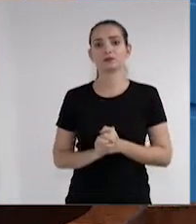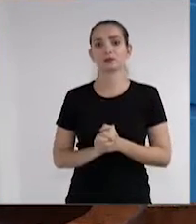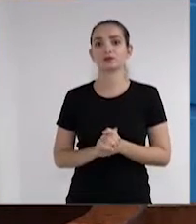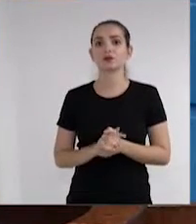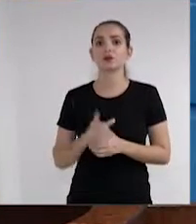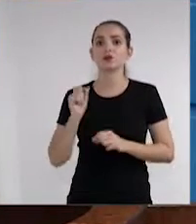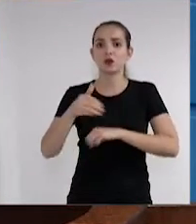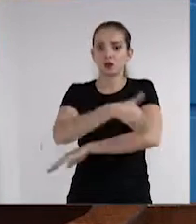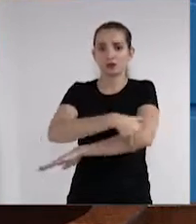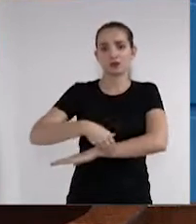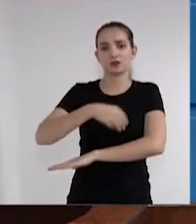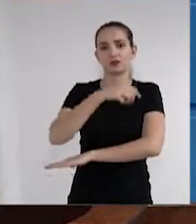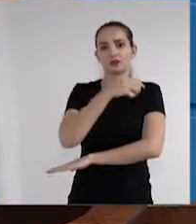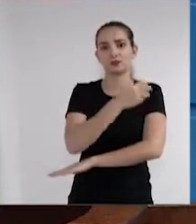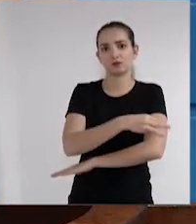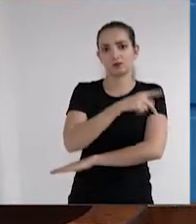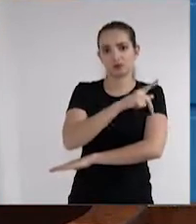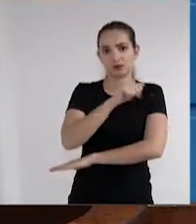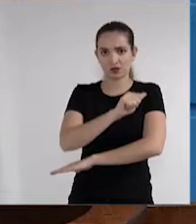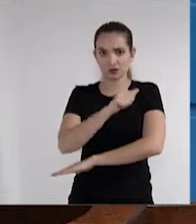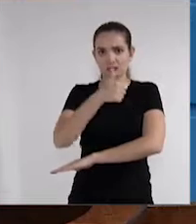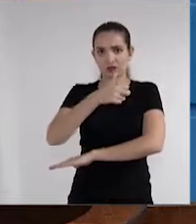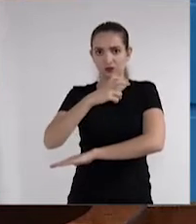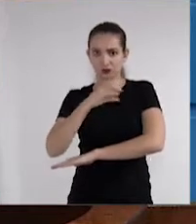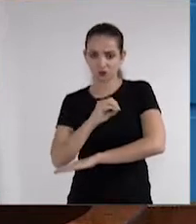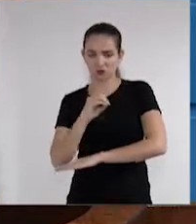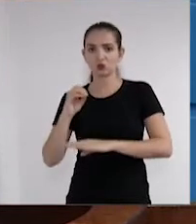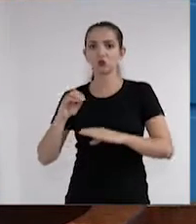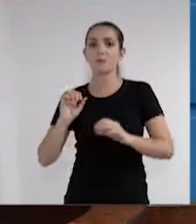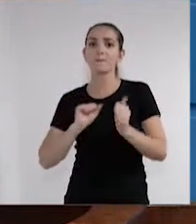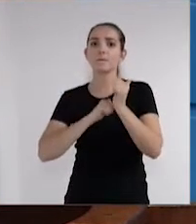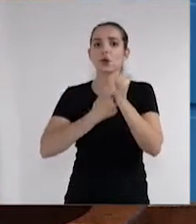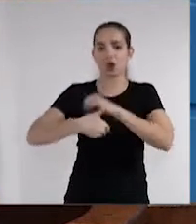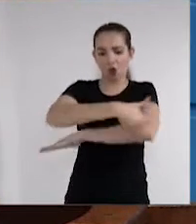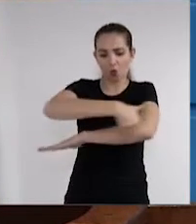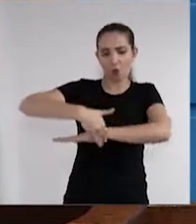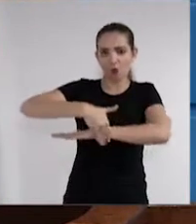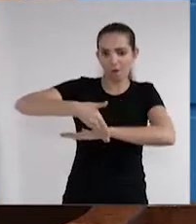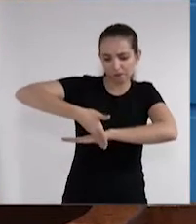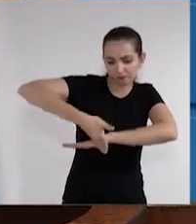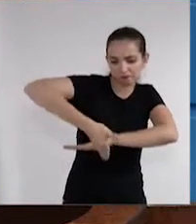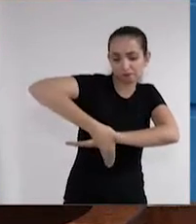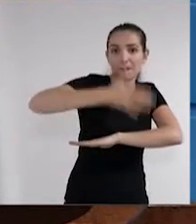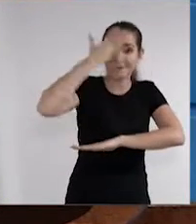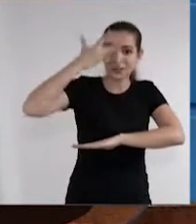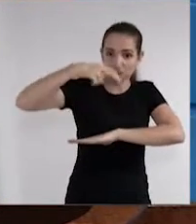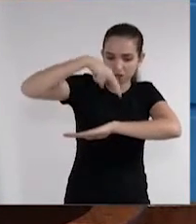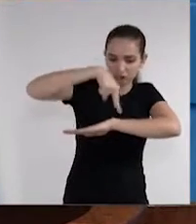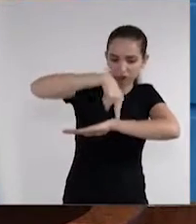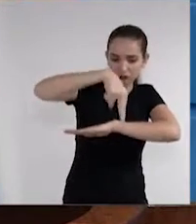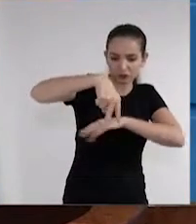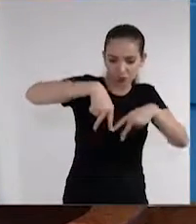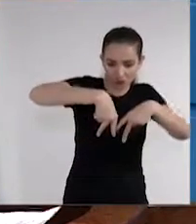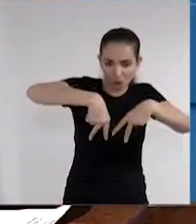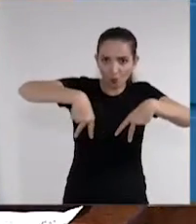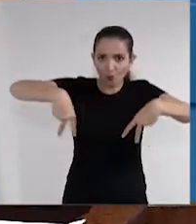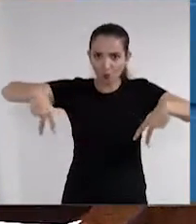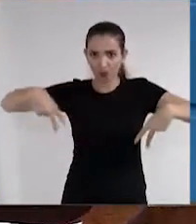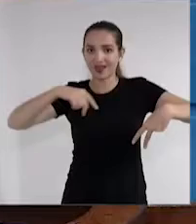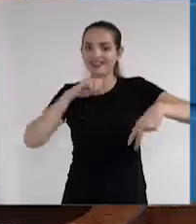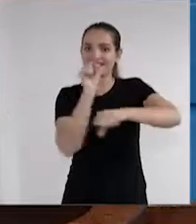a estrada PA 150, a rodovia PA 150, foi ocupada e bloqueada no local conhecido como Curva do